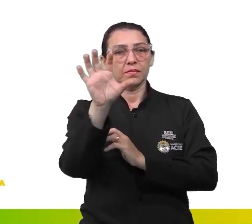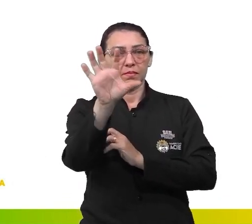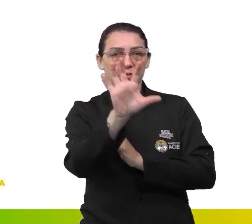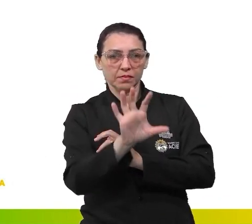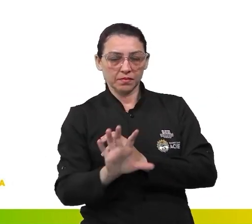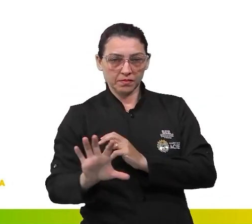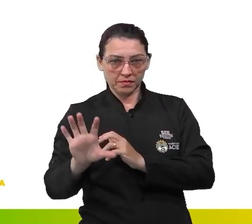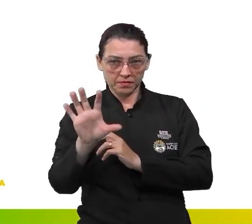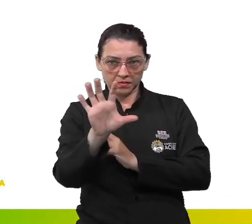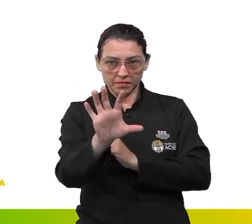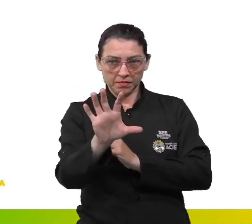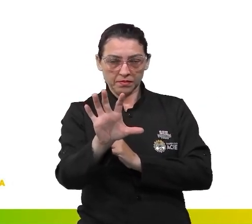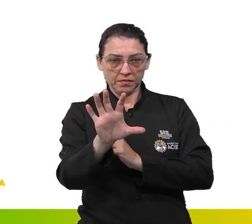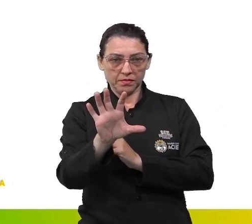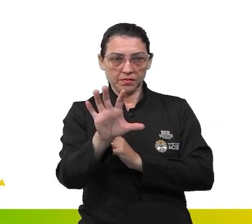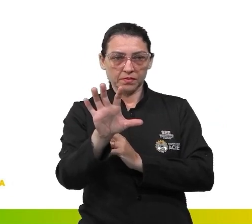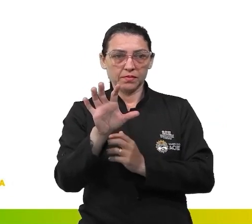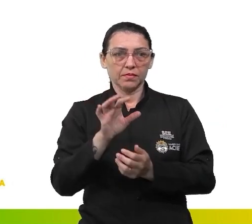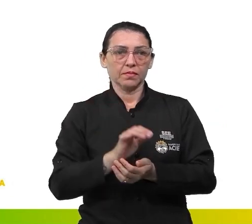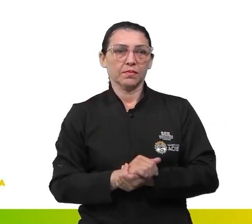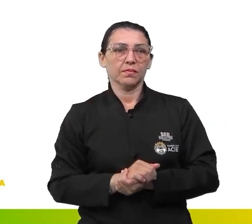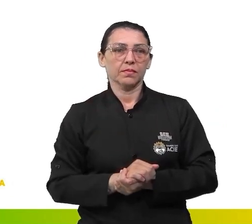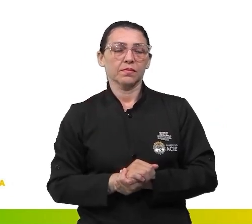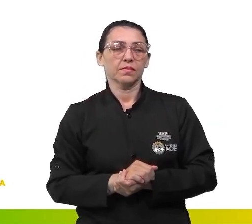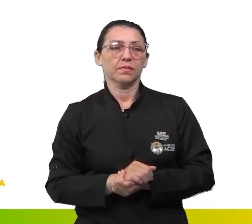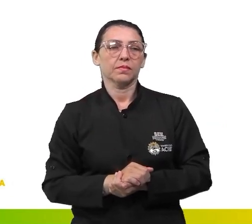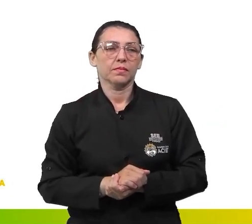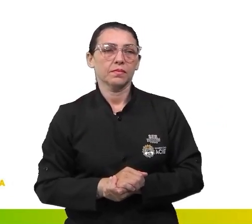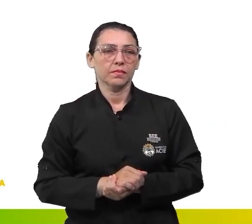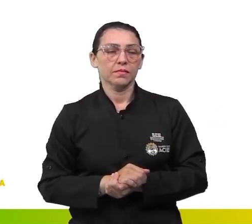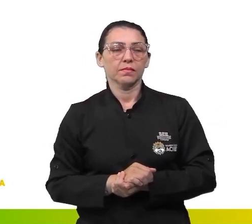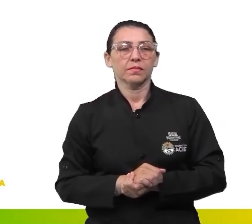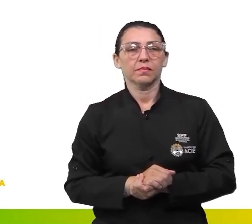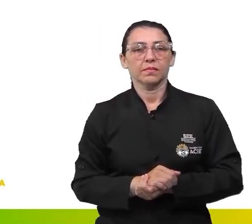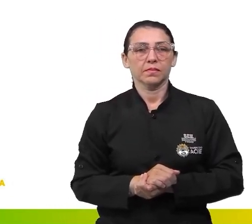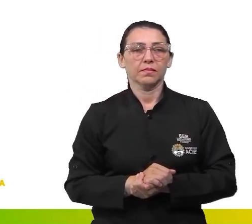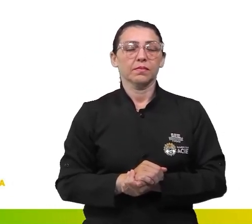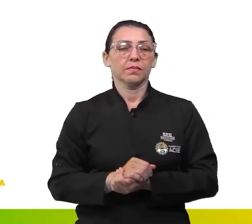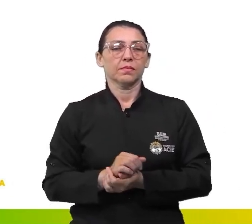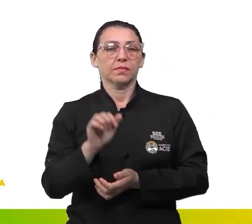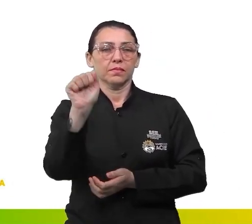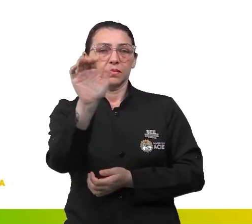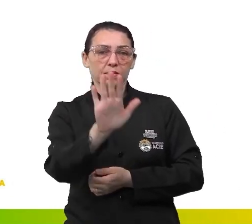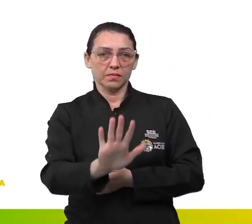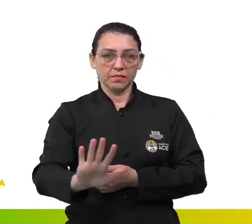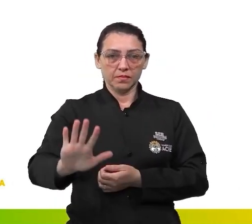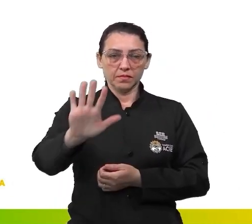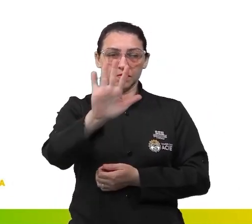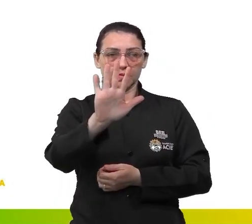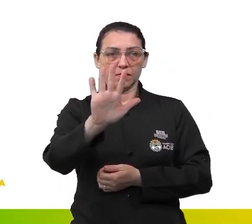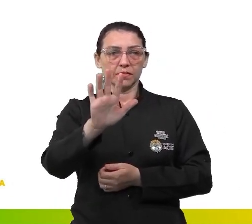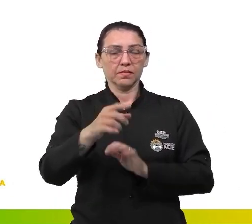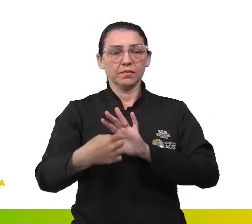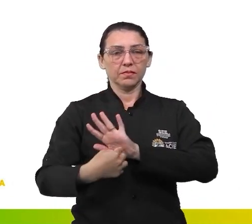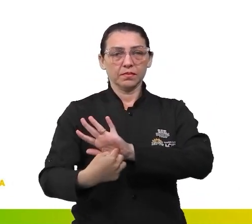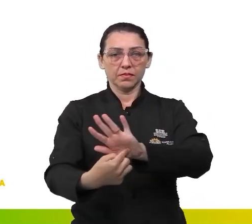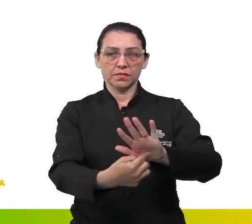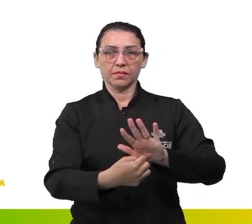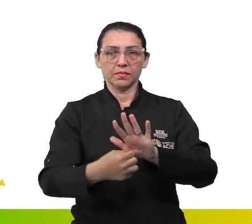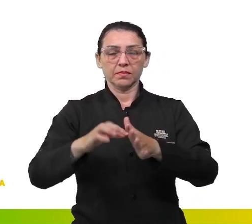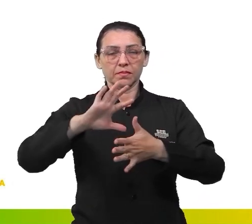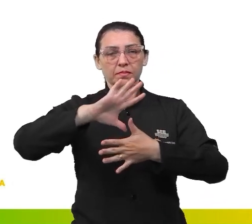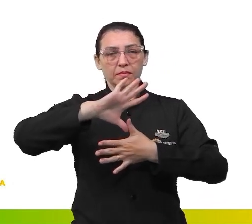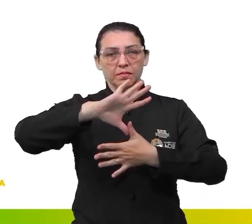regionalização, sim, isso é uma regionalização, na regionalização do continente americano, ilustrado aqui no